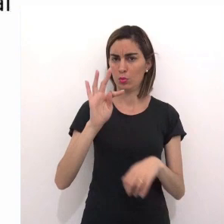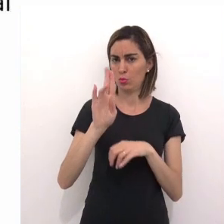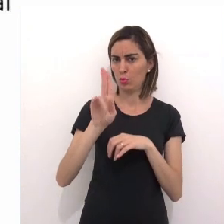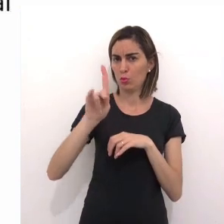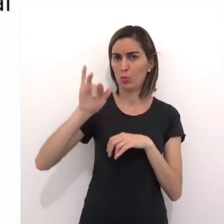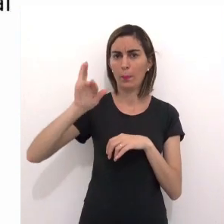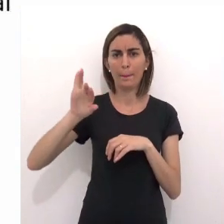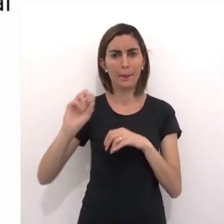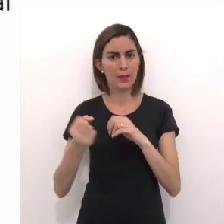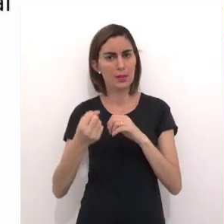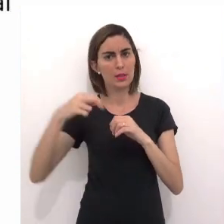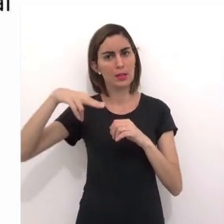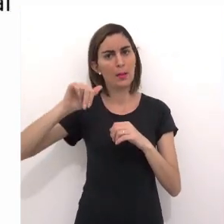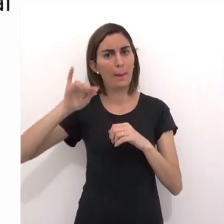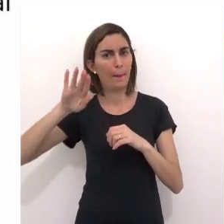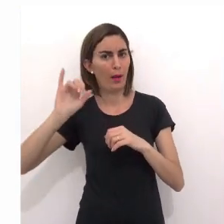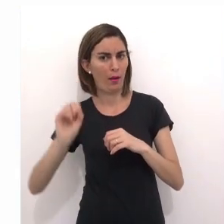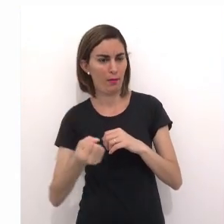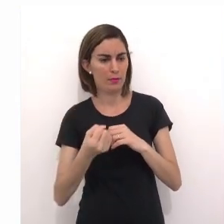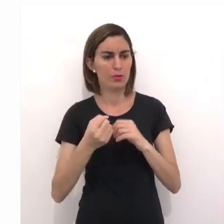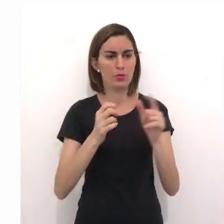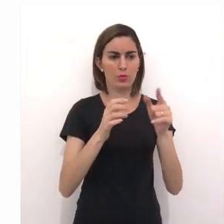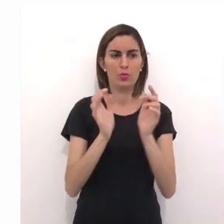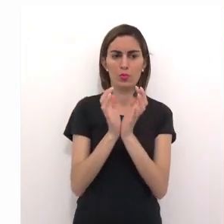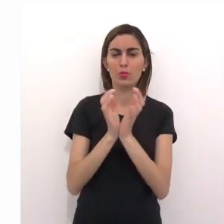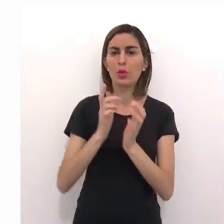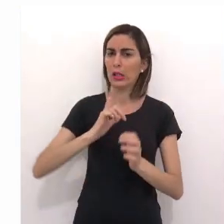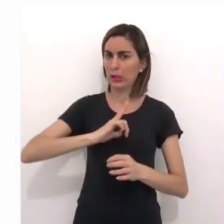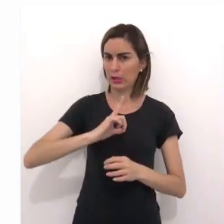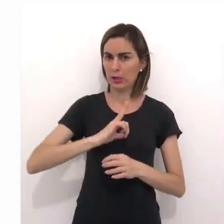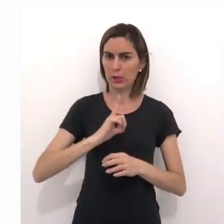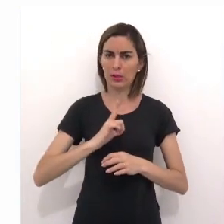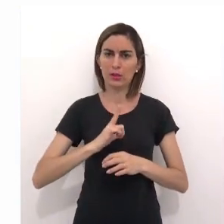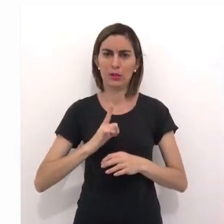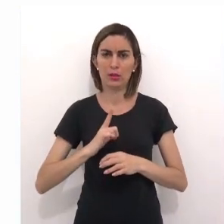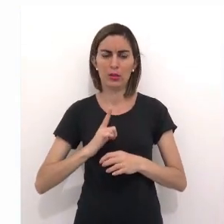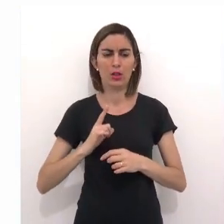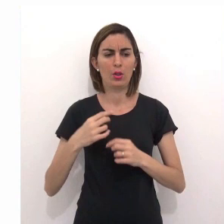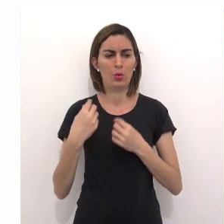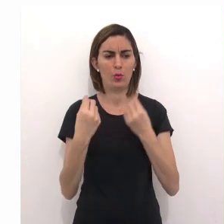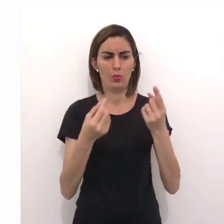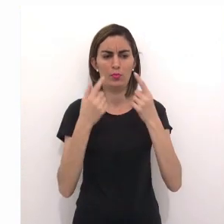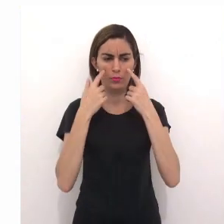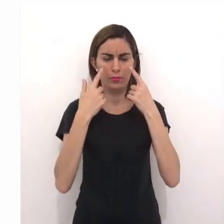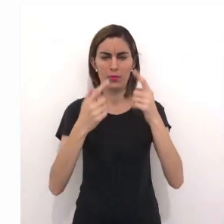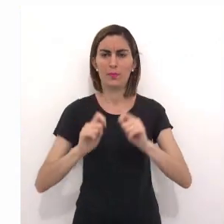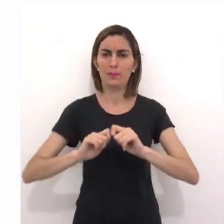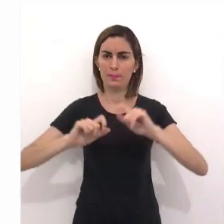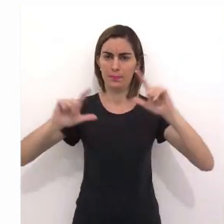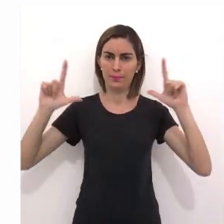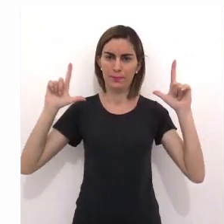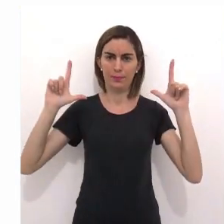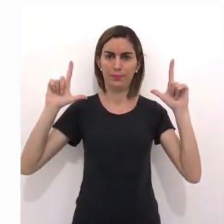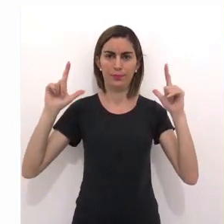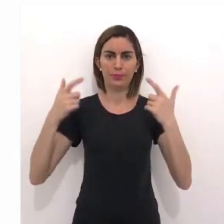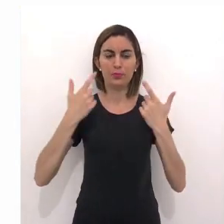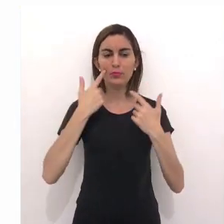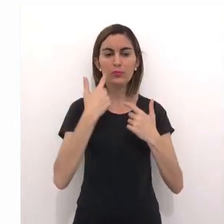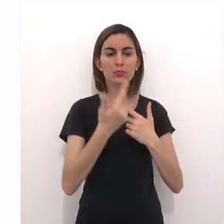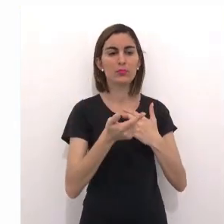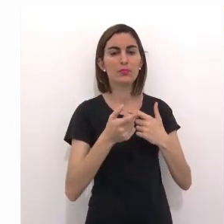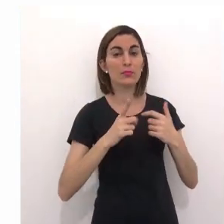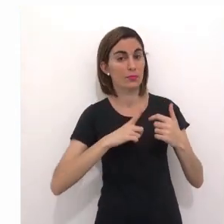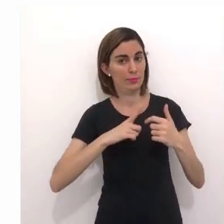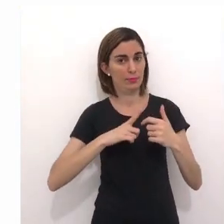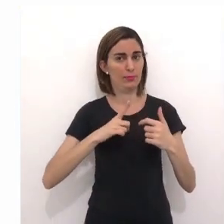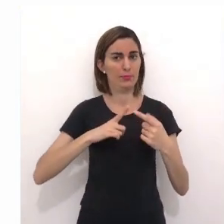tupinambás, tupis. Então vocês vão ter, conforme aí a imagem, né? Aí